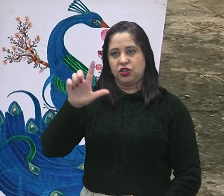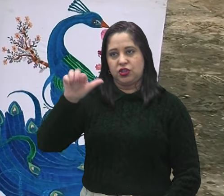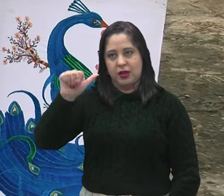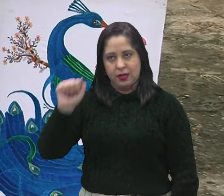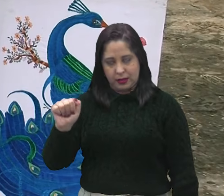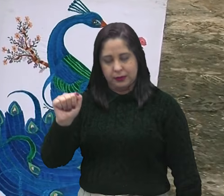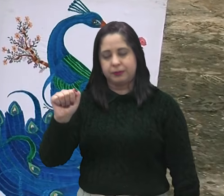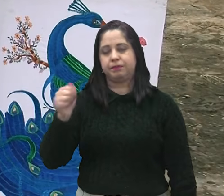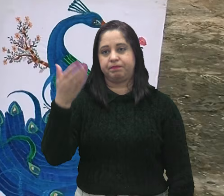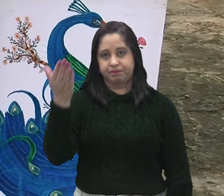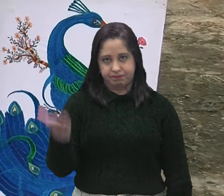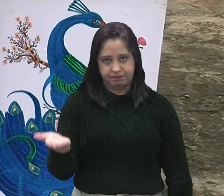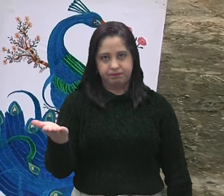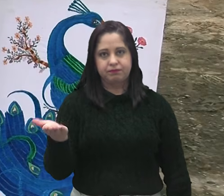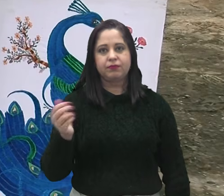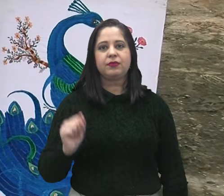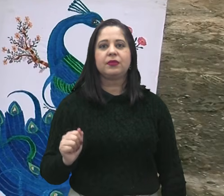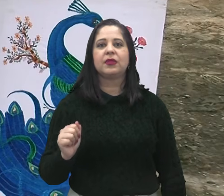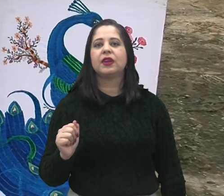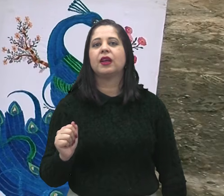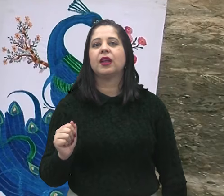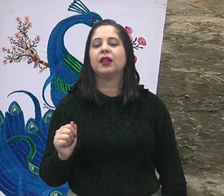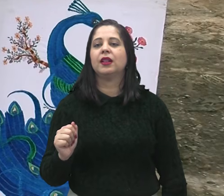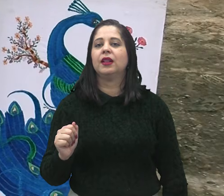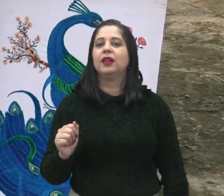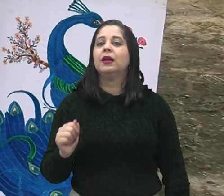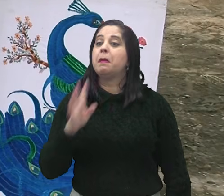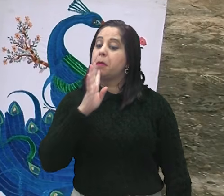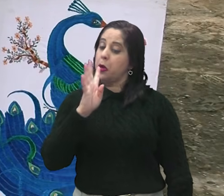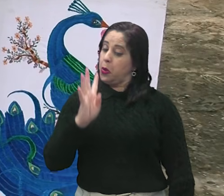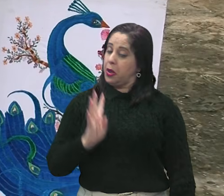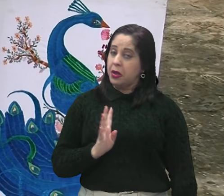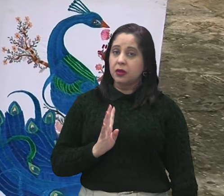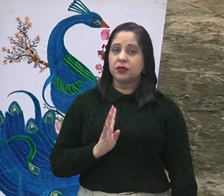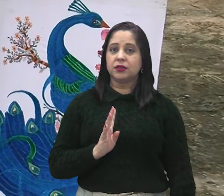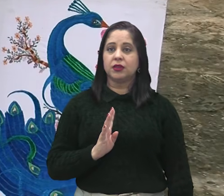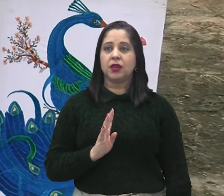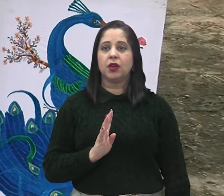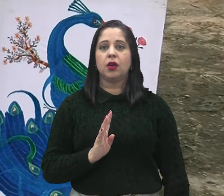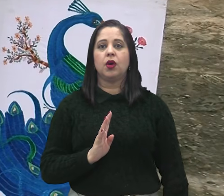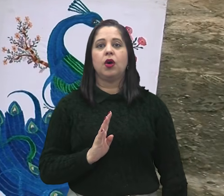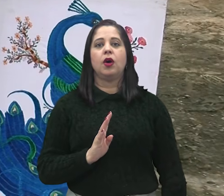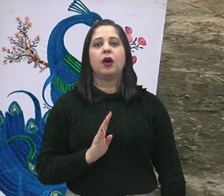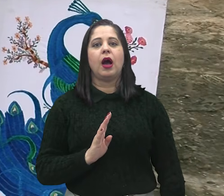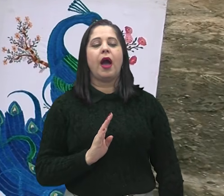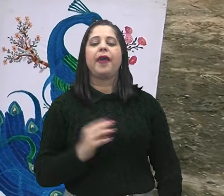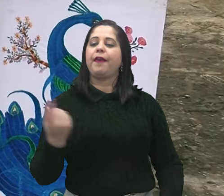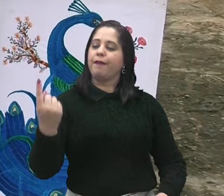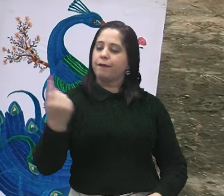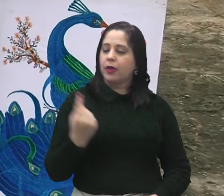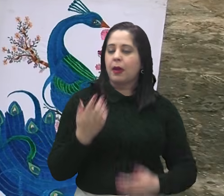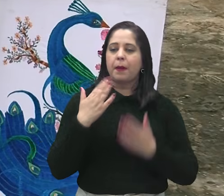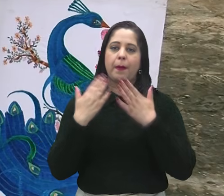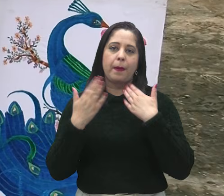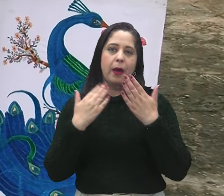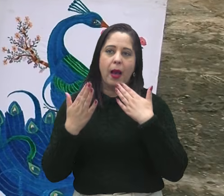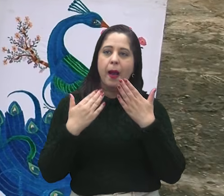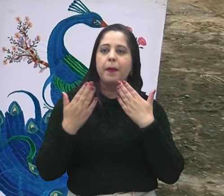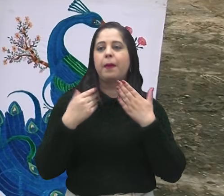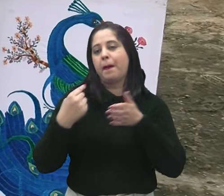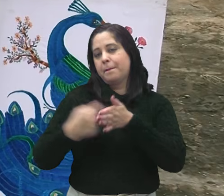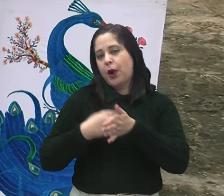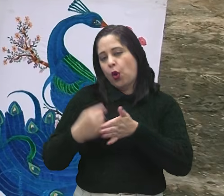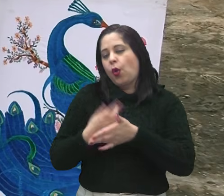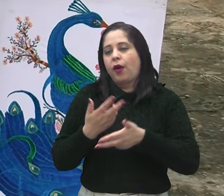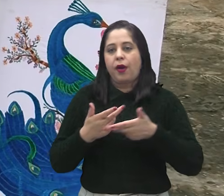lá no museu, me conheceu. E aí eles começaram a vir aqui falar comigo, me entrevistar, pediram